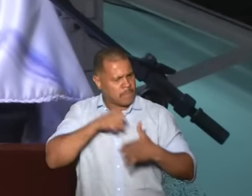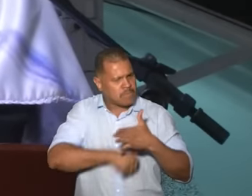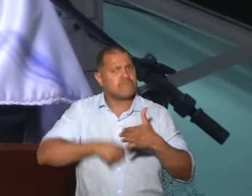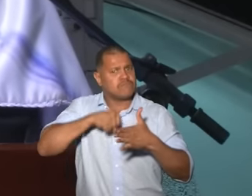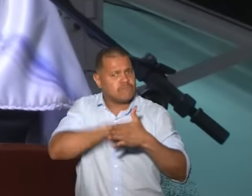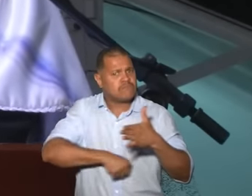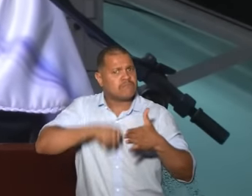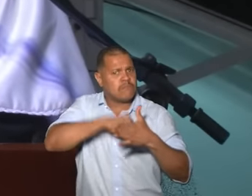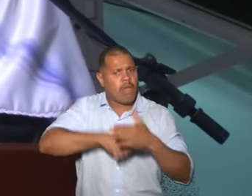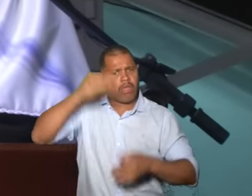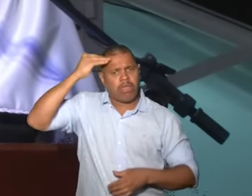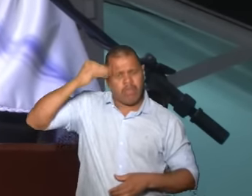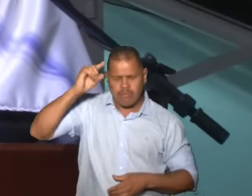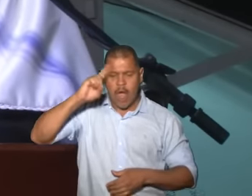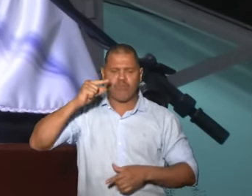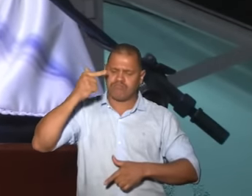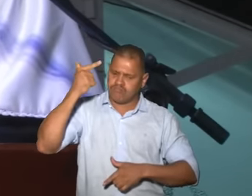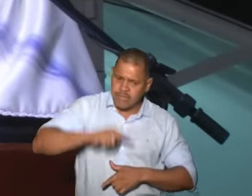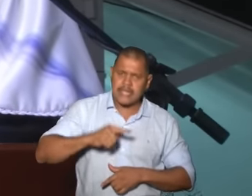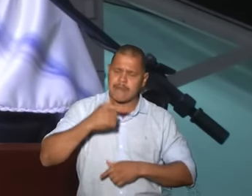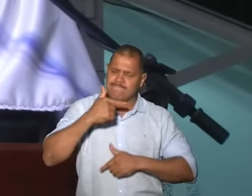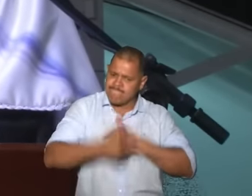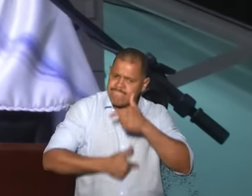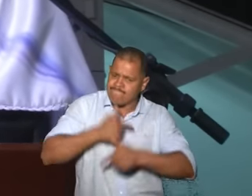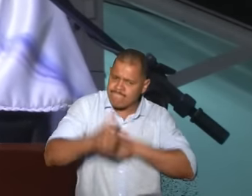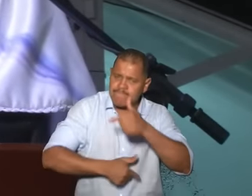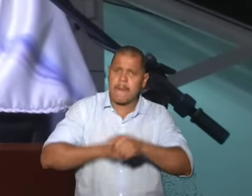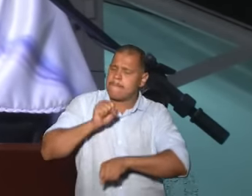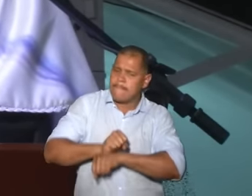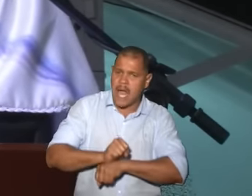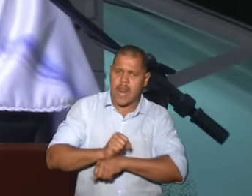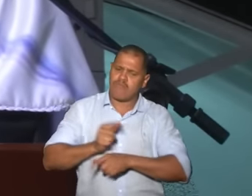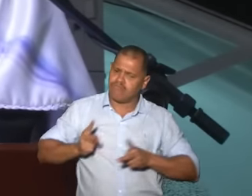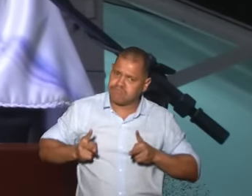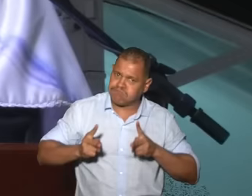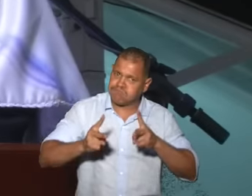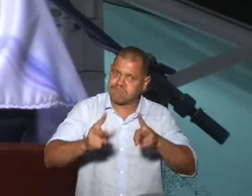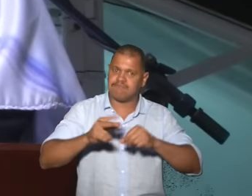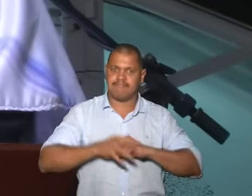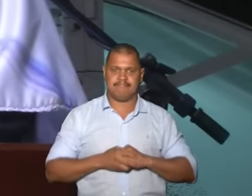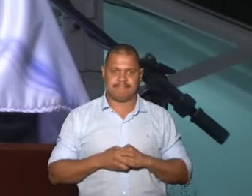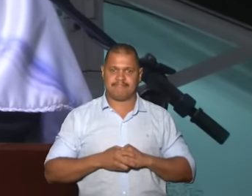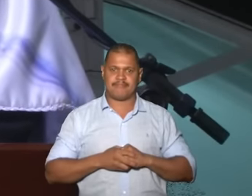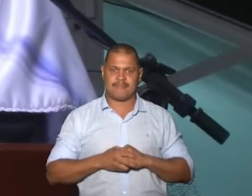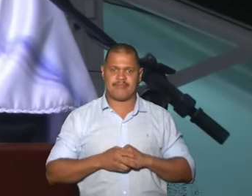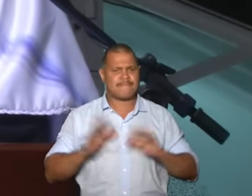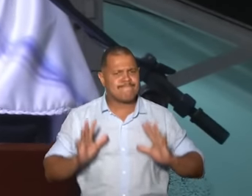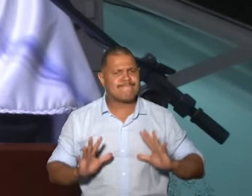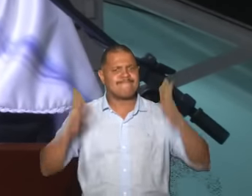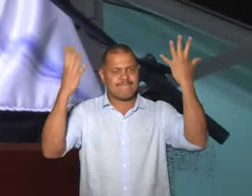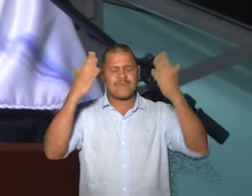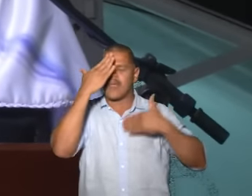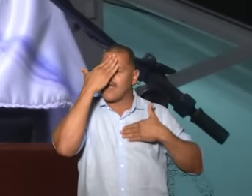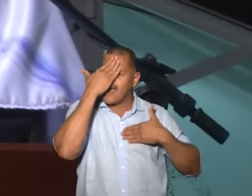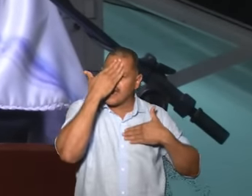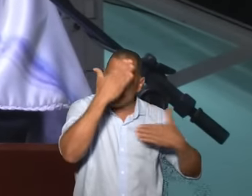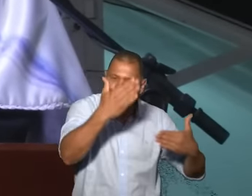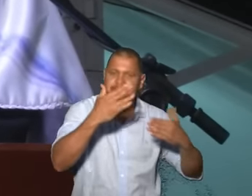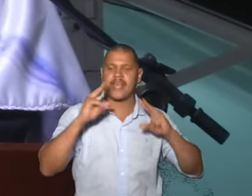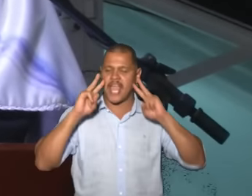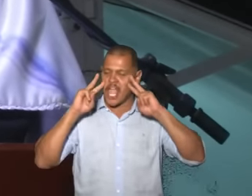insistir. Fazer e refazer. Começar e recomeçar. E significa celebrar, ser grato,